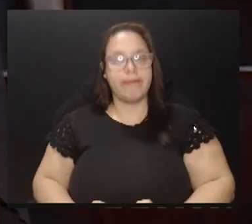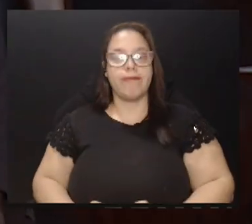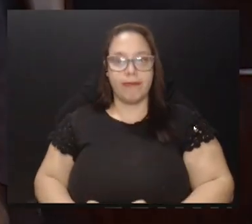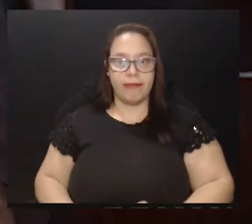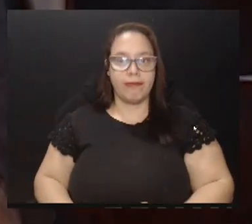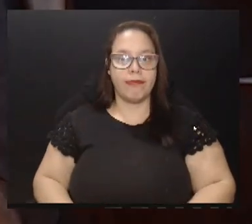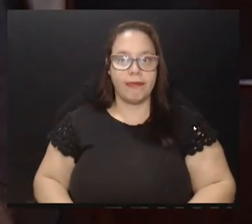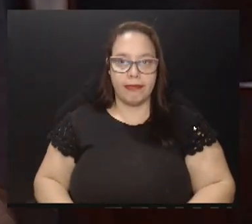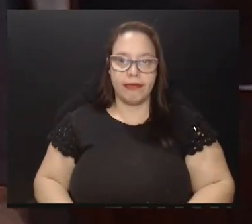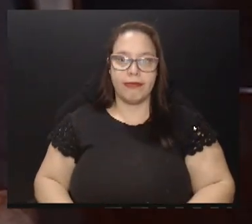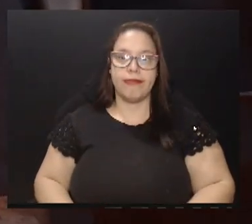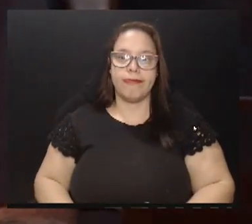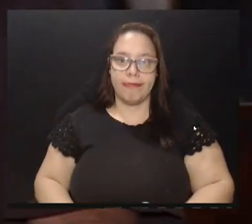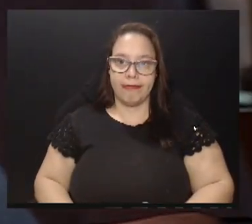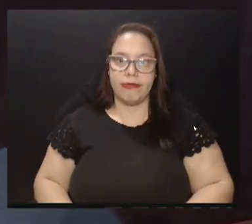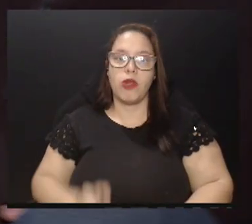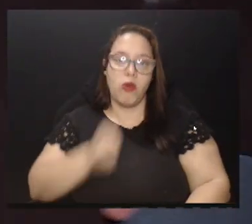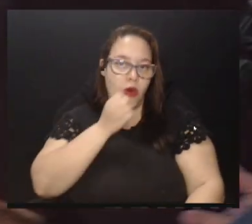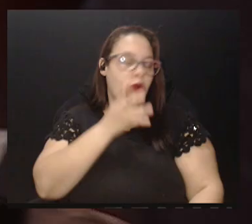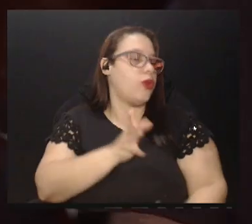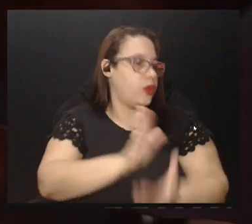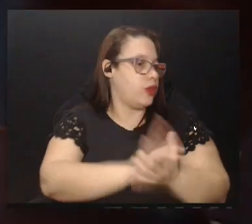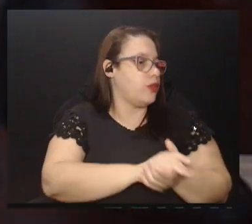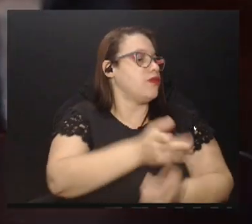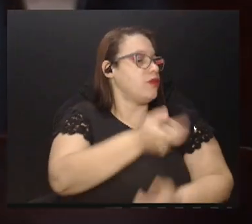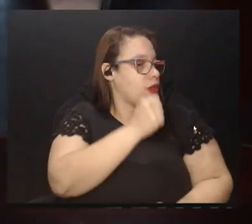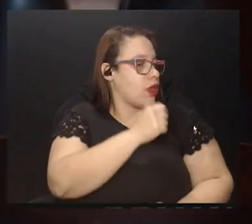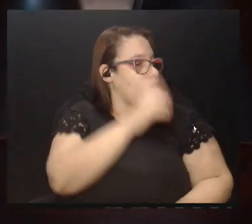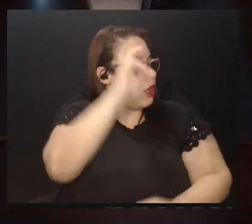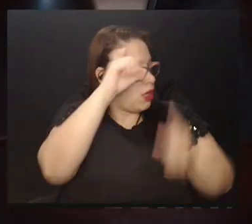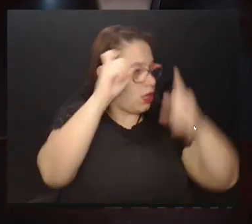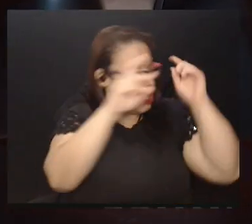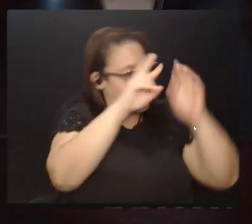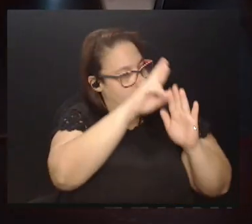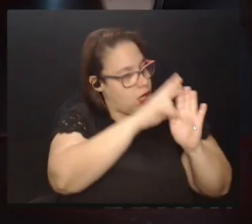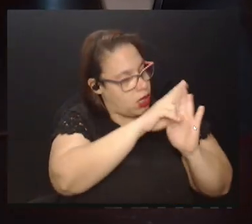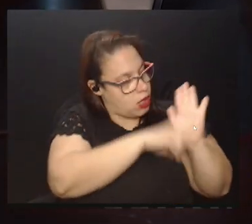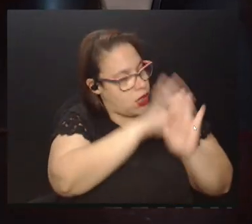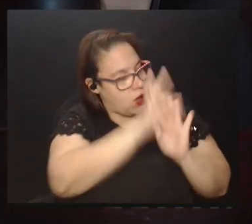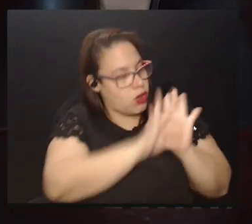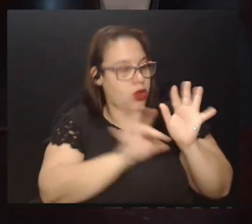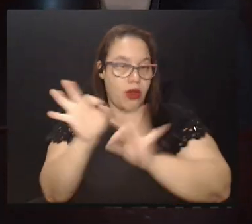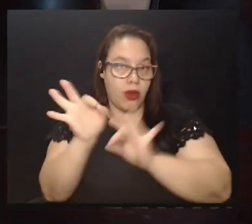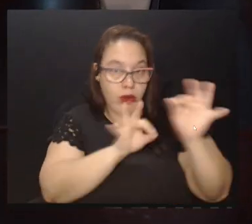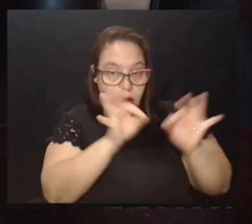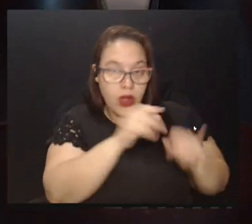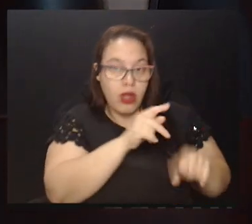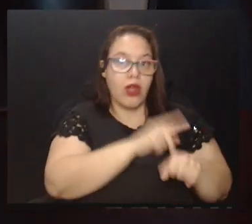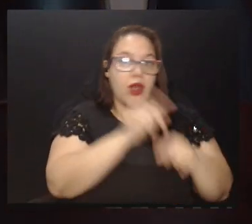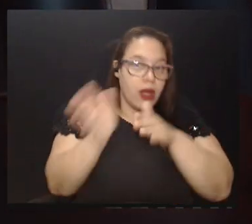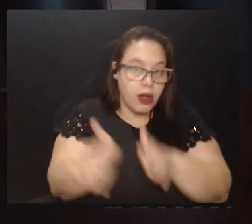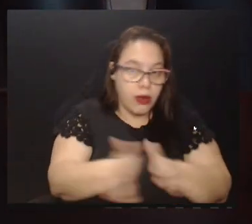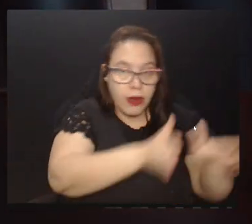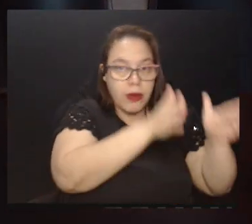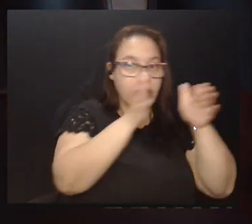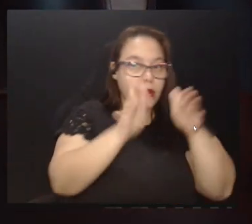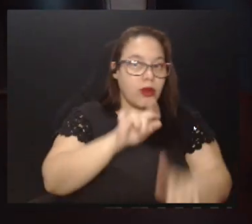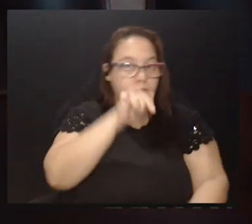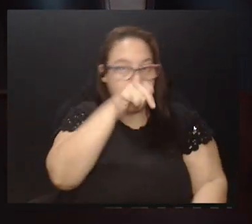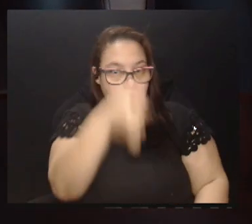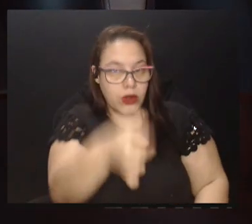Boa. Bom, então vamos lá. É da ideia ao roteiro, depois tem o planejamento na pré-produção, depois tem a filmagem na